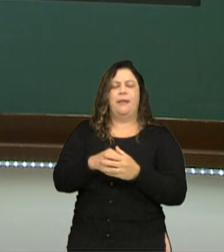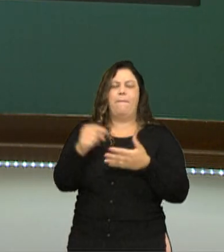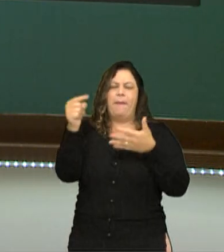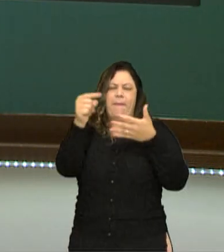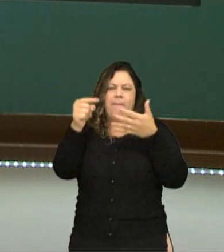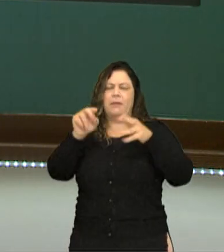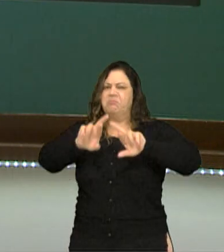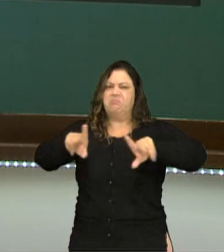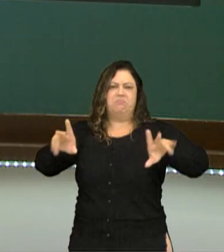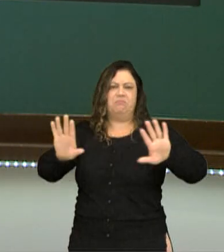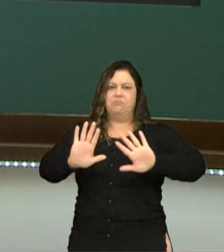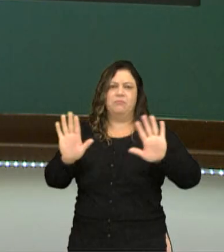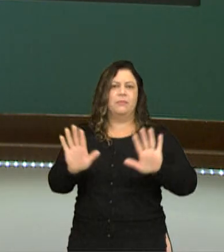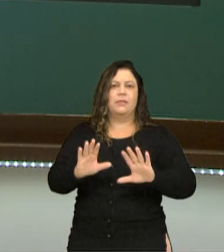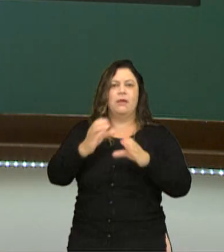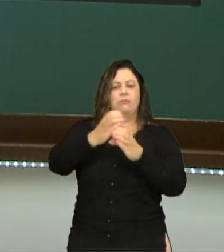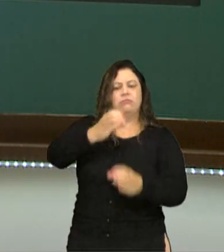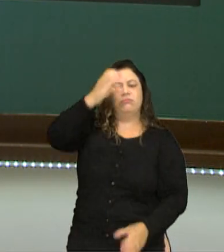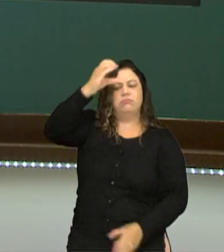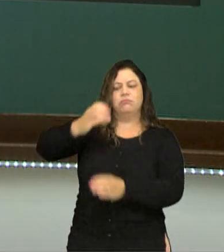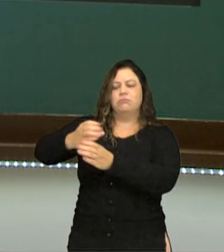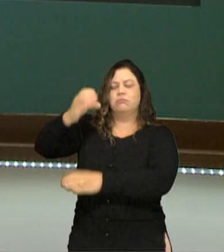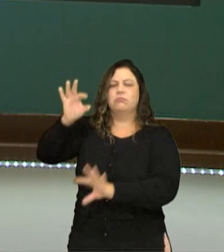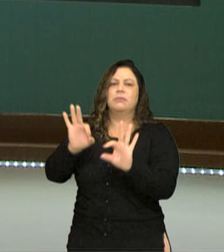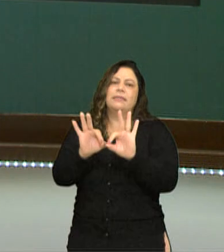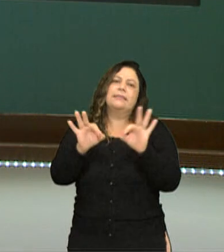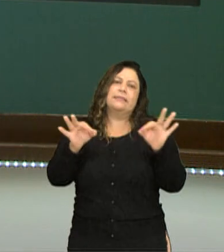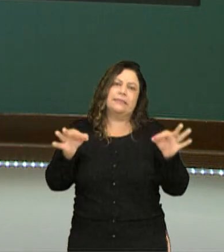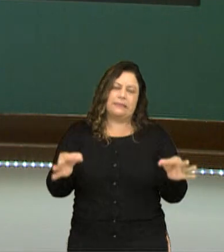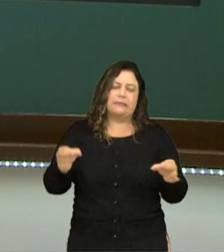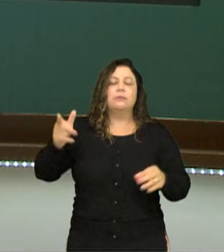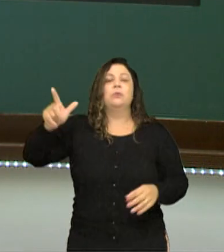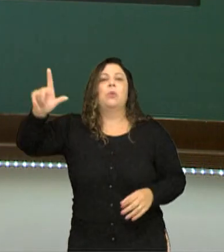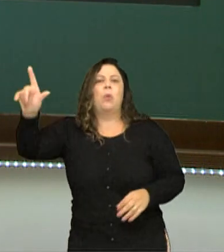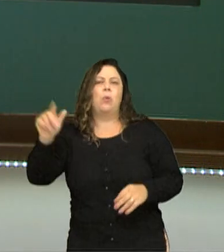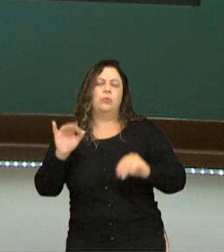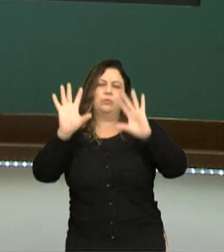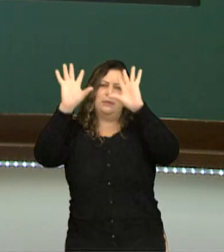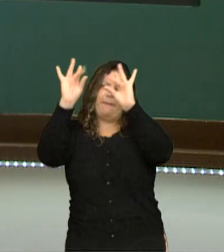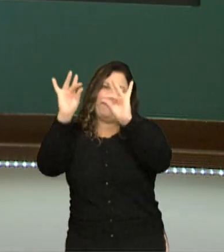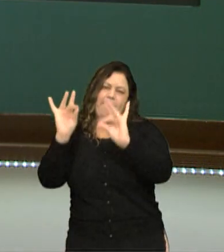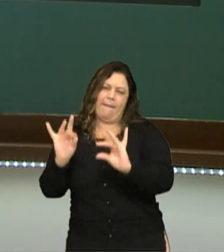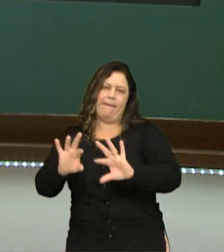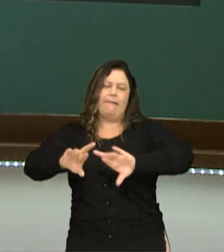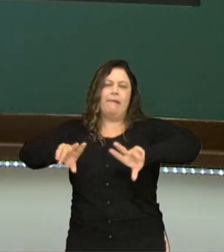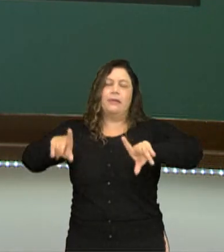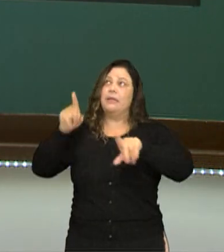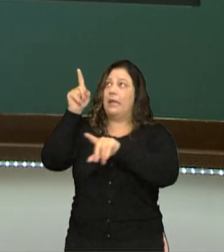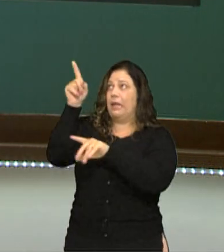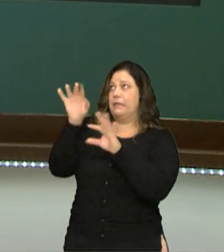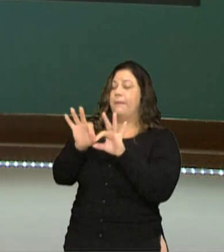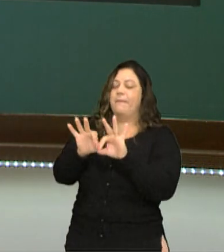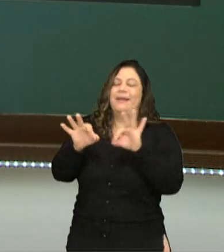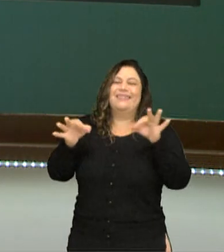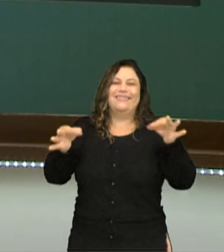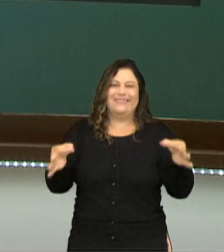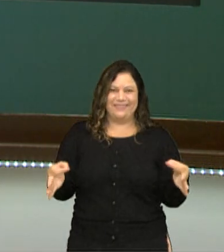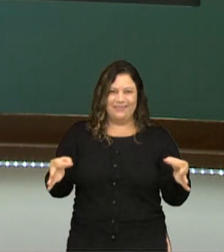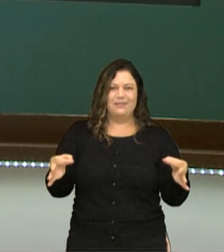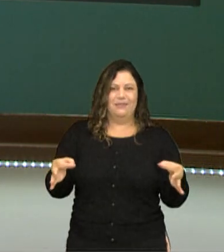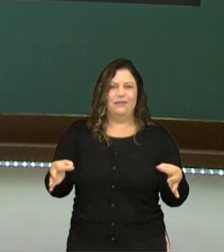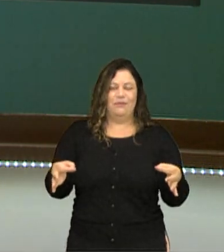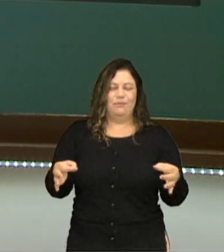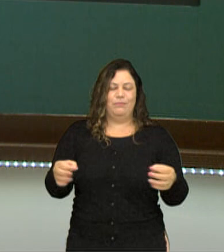a gente vai ver as outras colunas, vocês vão ver que é cheio de detalhes, ornamentos, tá? Então, a dórica, ela é mais simples, ela não tem